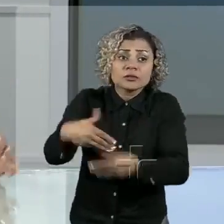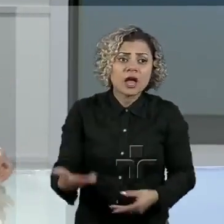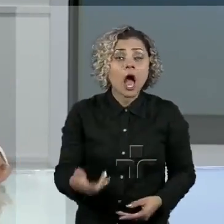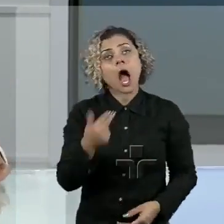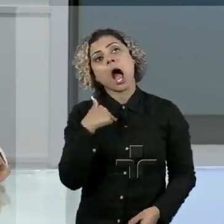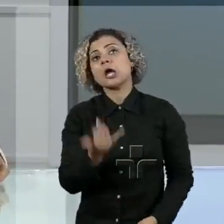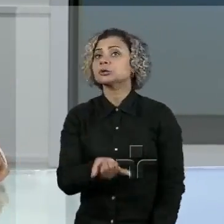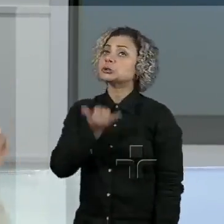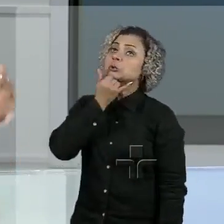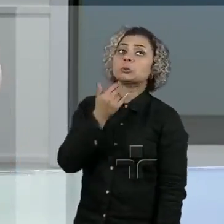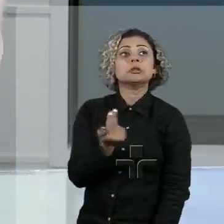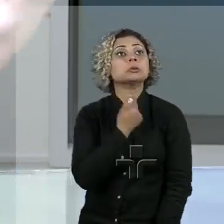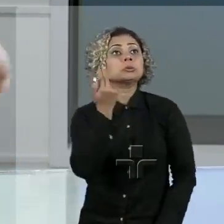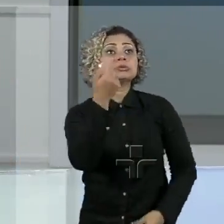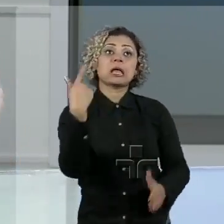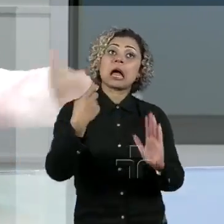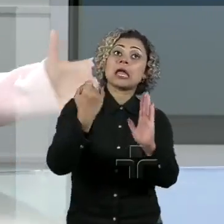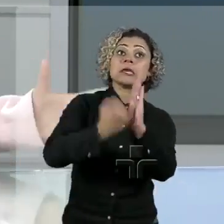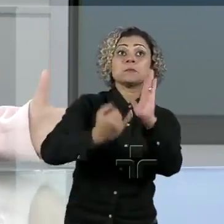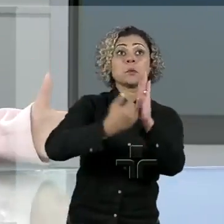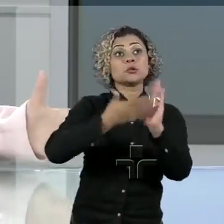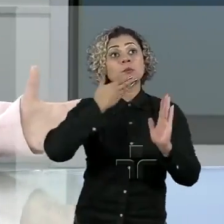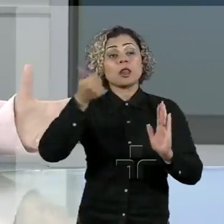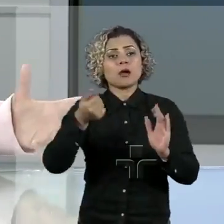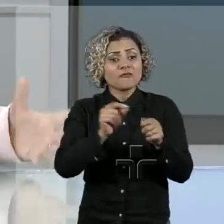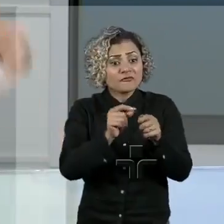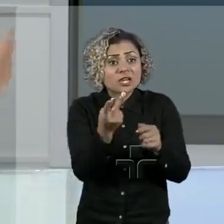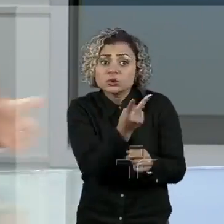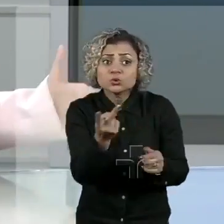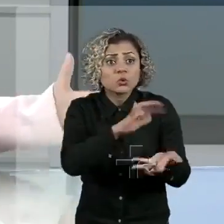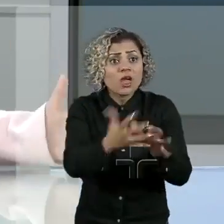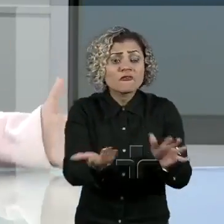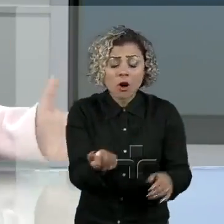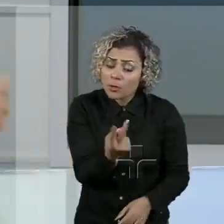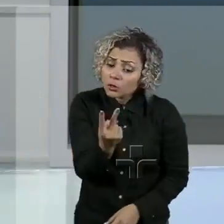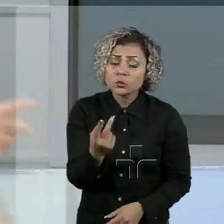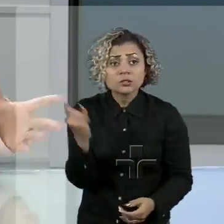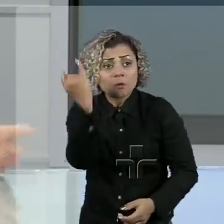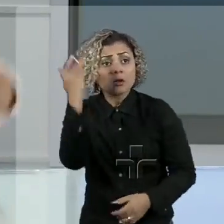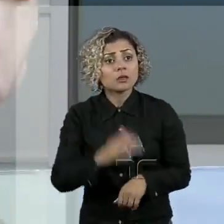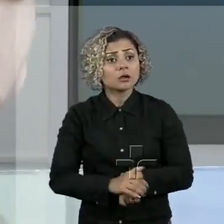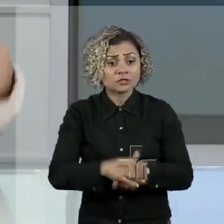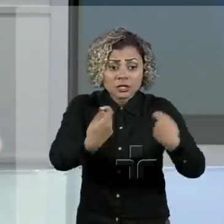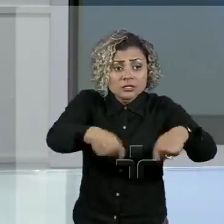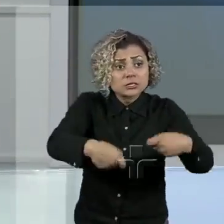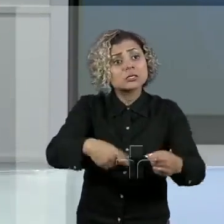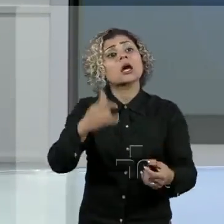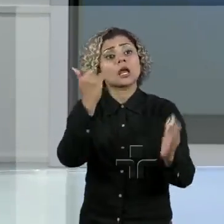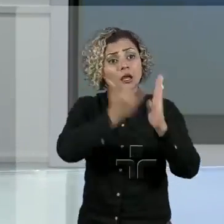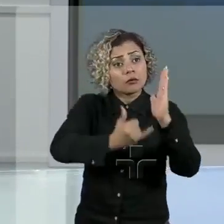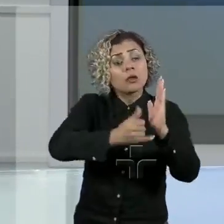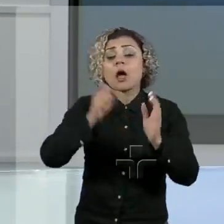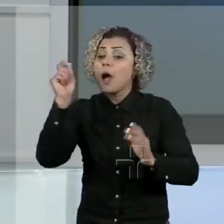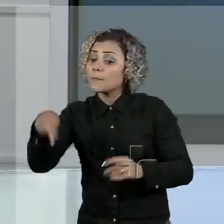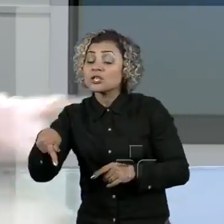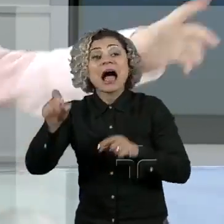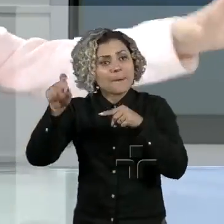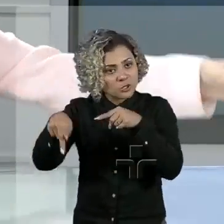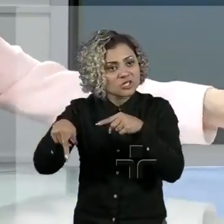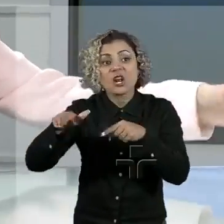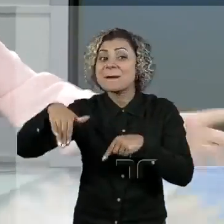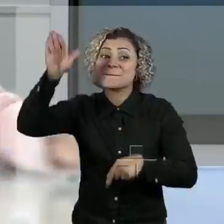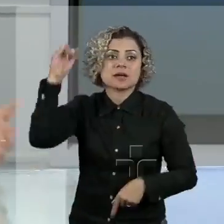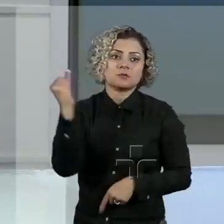não, que a gente agora vai com a tributária. Faz as duas. As duas são importantes, são necessárias. A da Previdência é mais